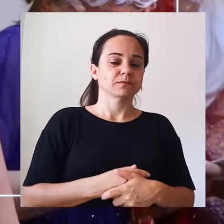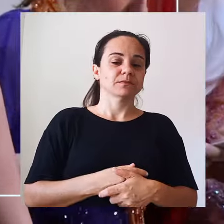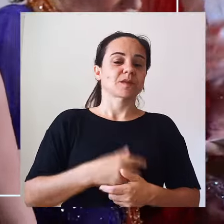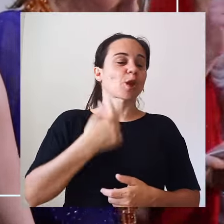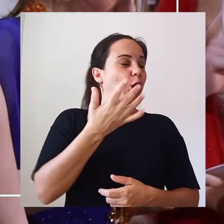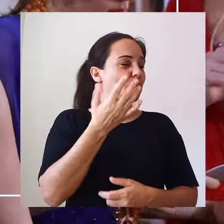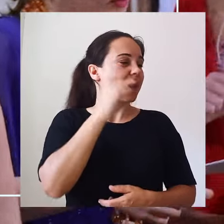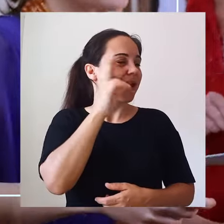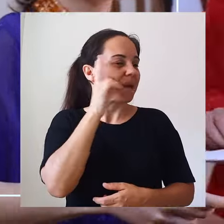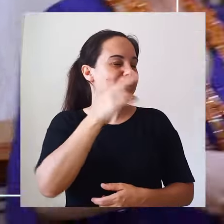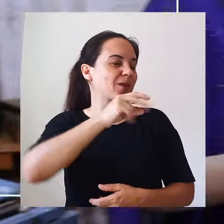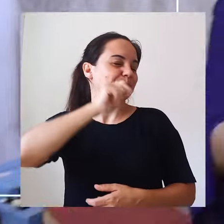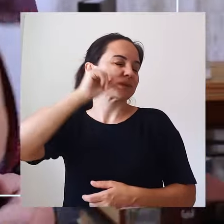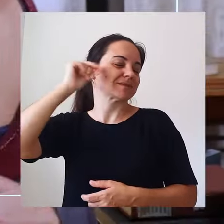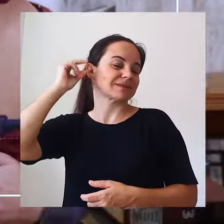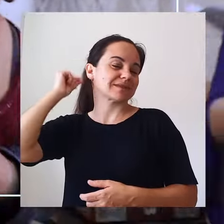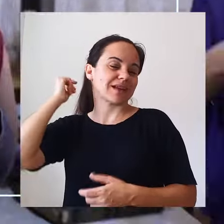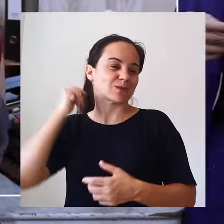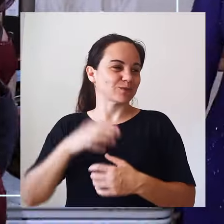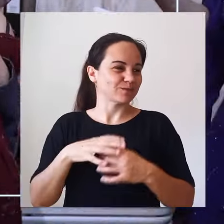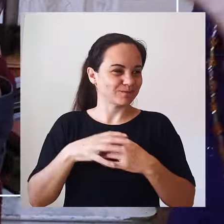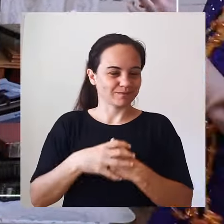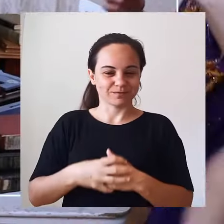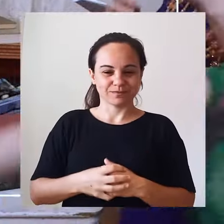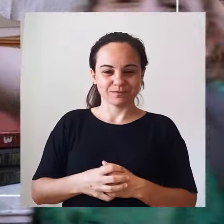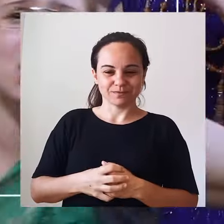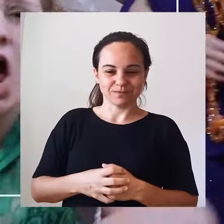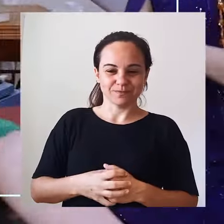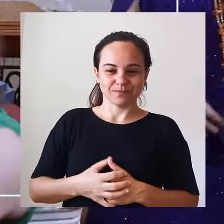Relembrar o passado.